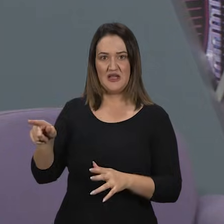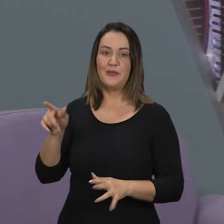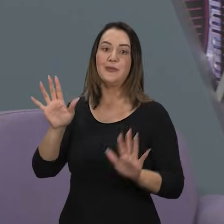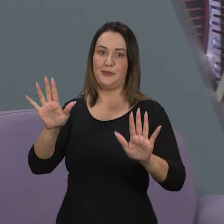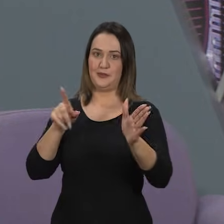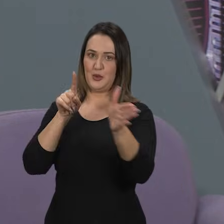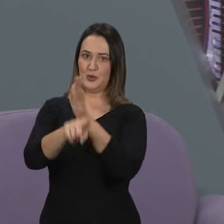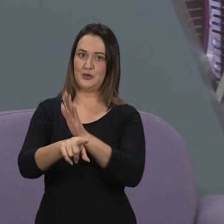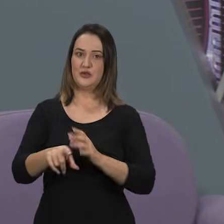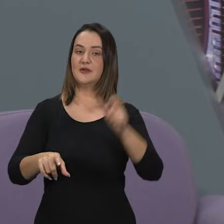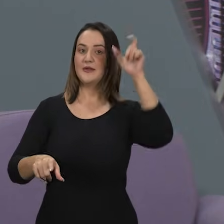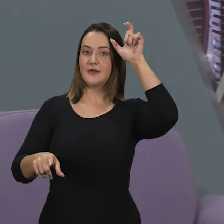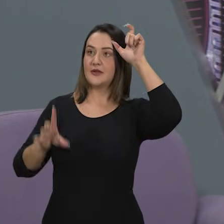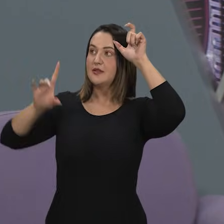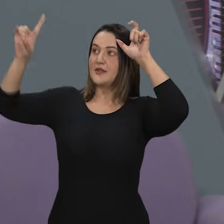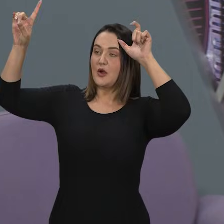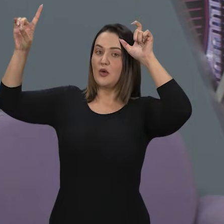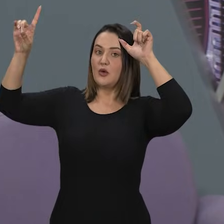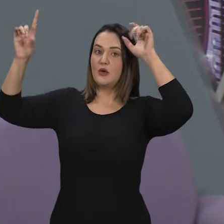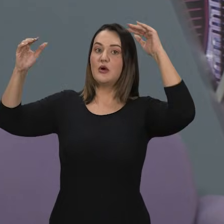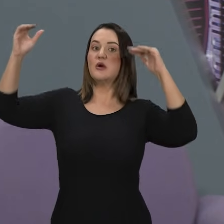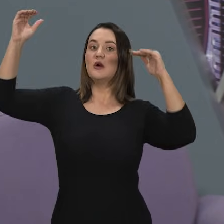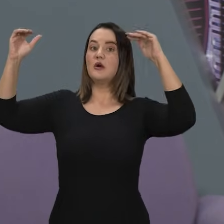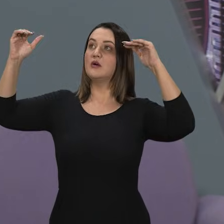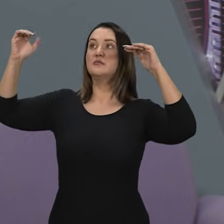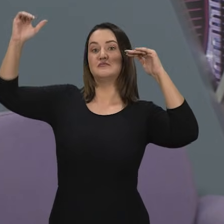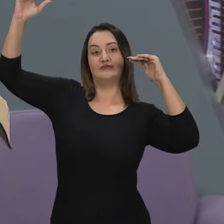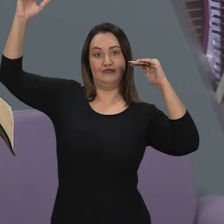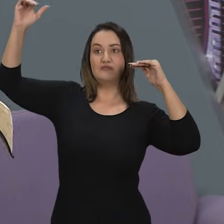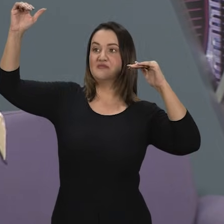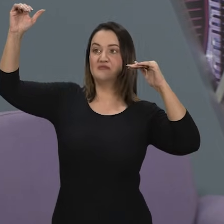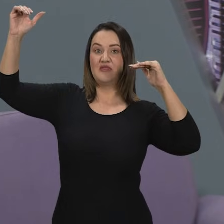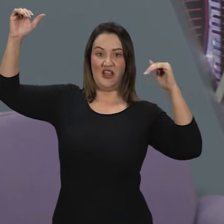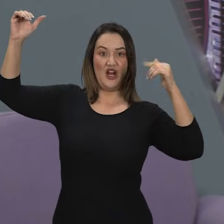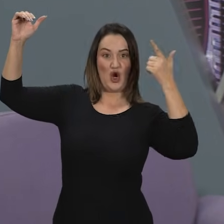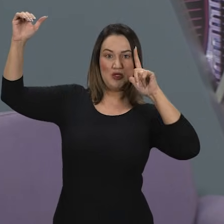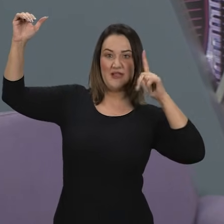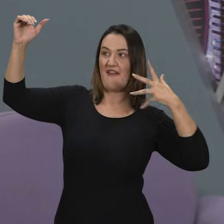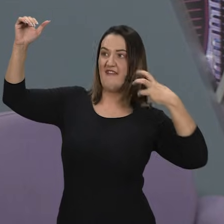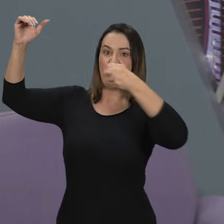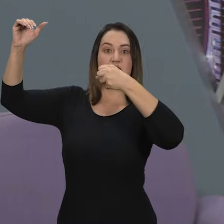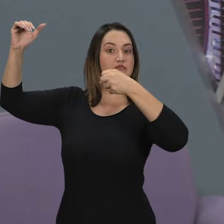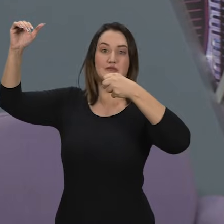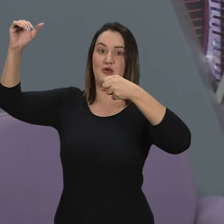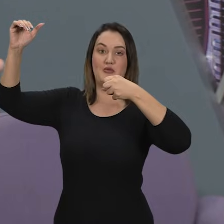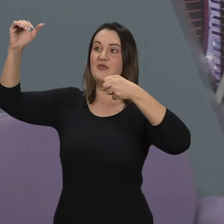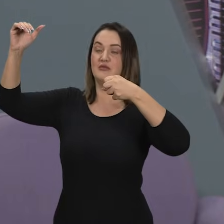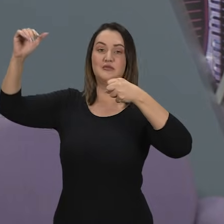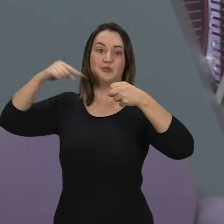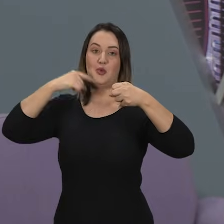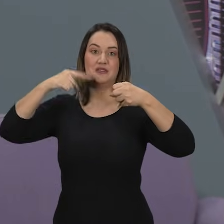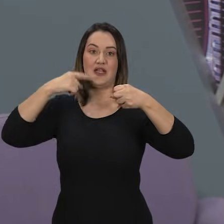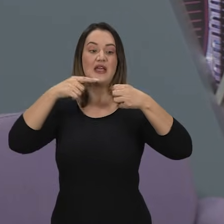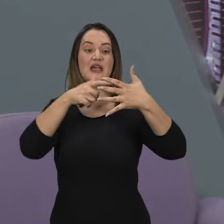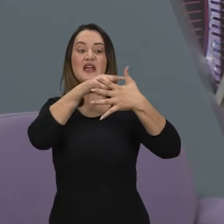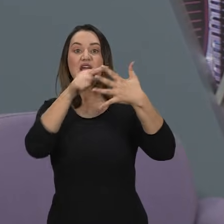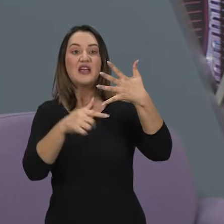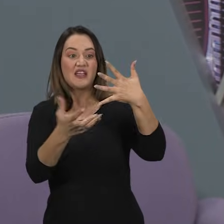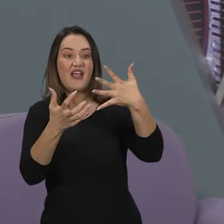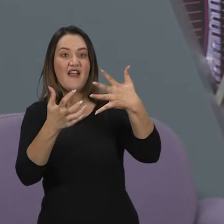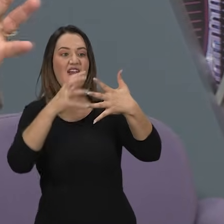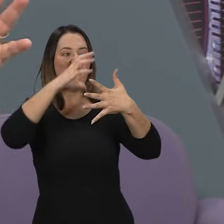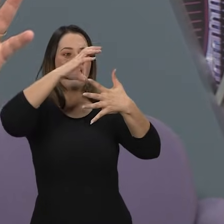pode. Ele pode com Jesus? Também não. Ele tem força contra o Espírito Santo? Não. Ele pode acabar com a Bíblia? Também não. Ele